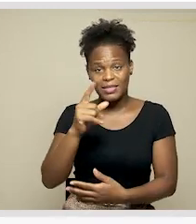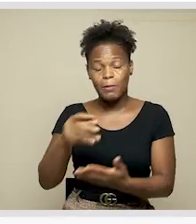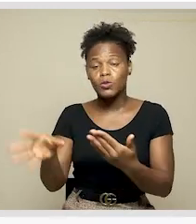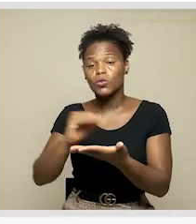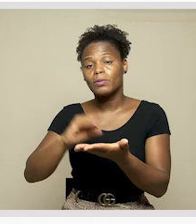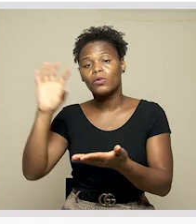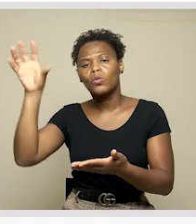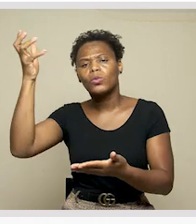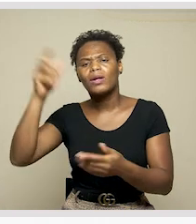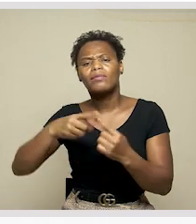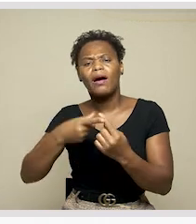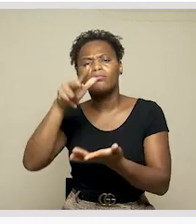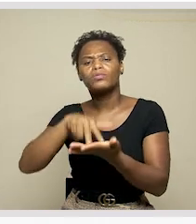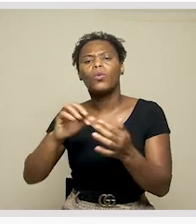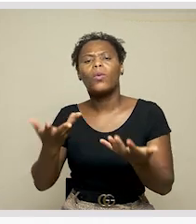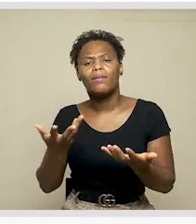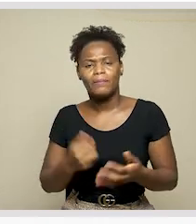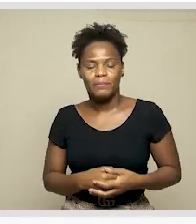e Suplemento Cultural?